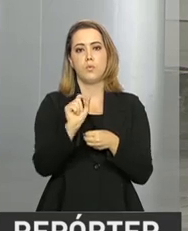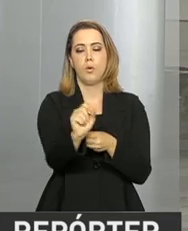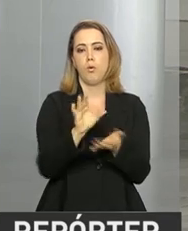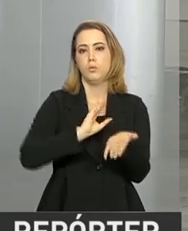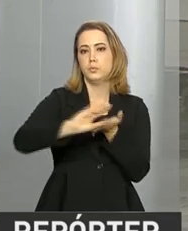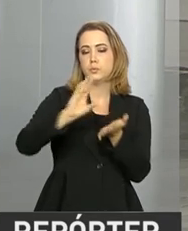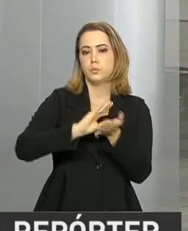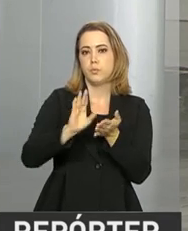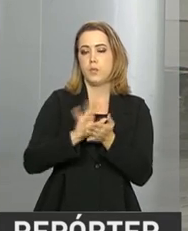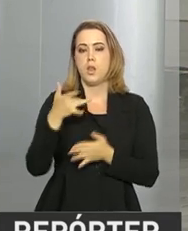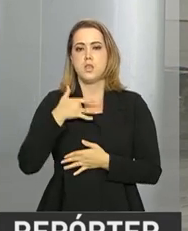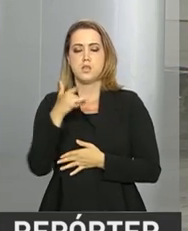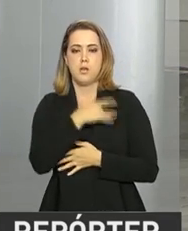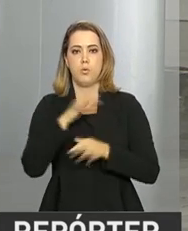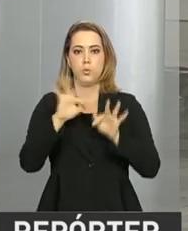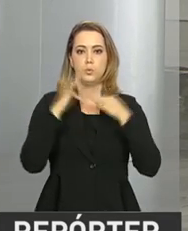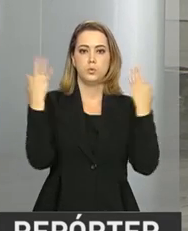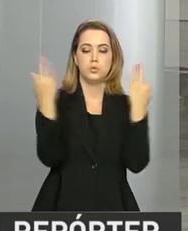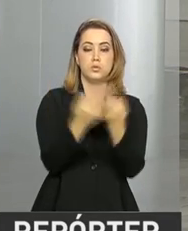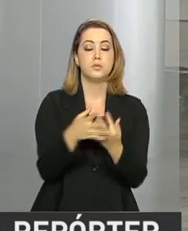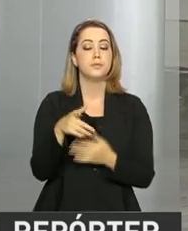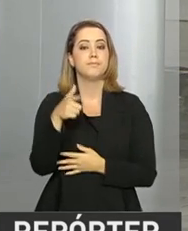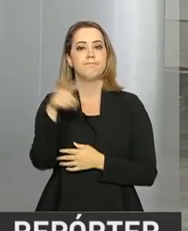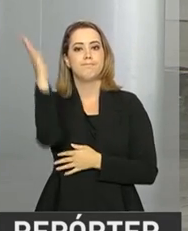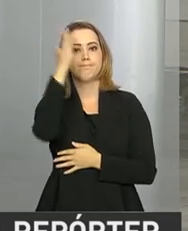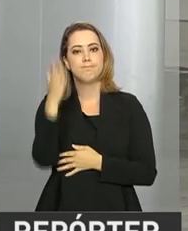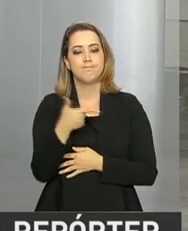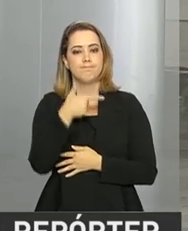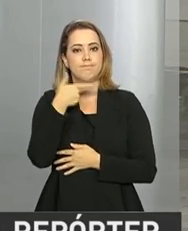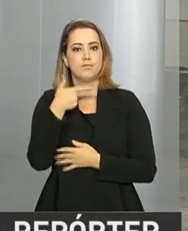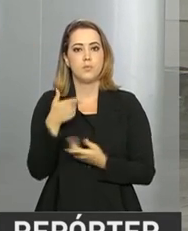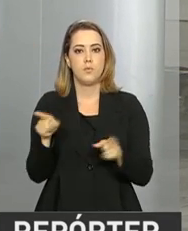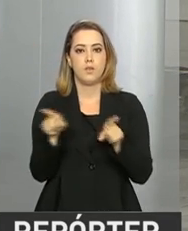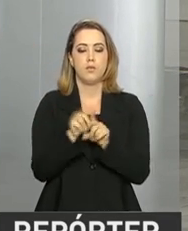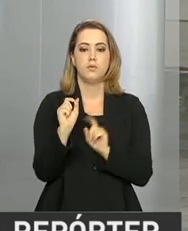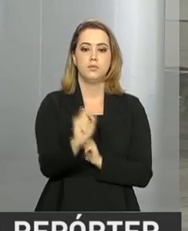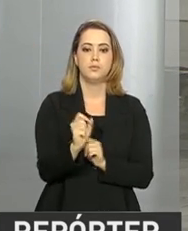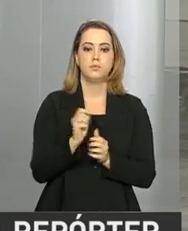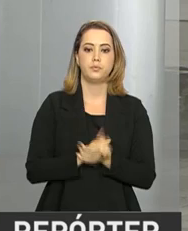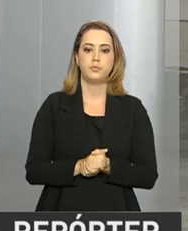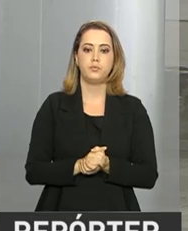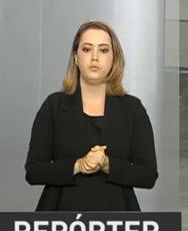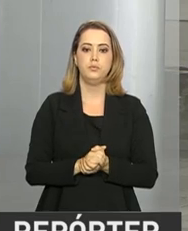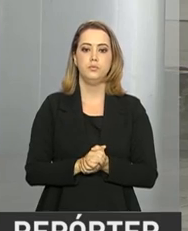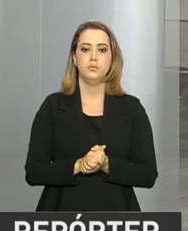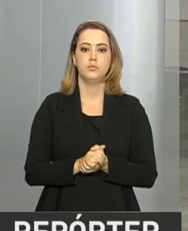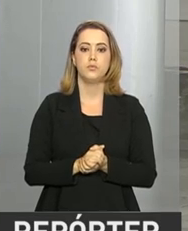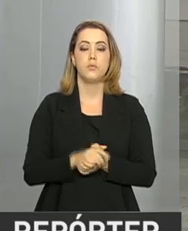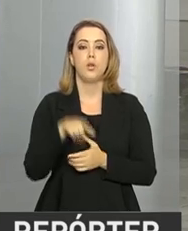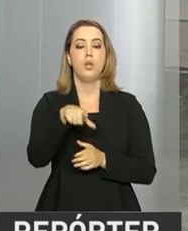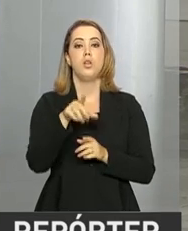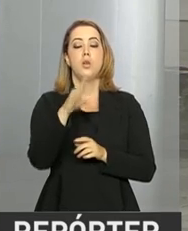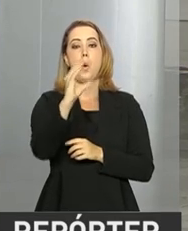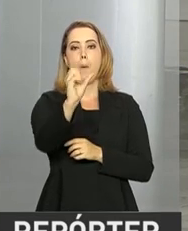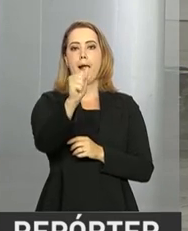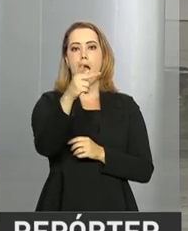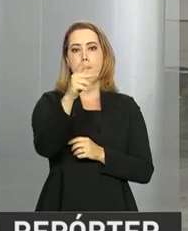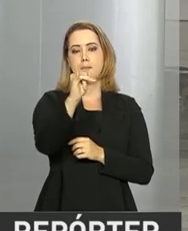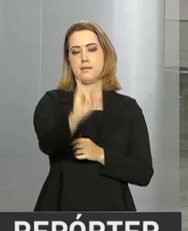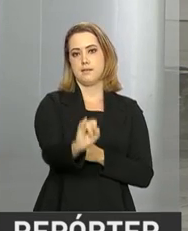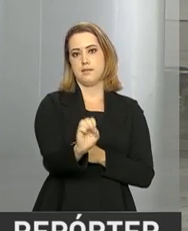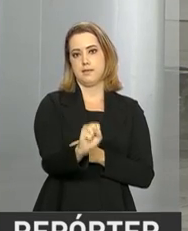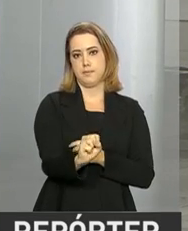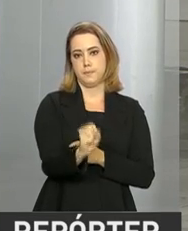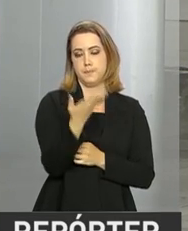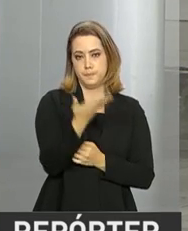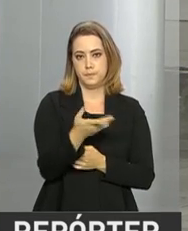como Saúde da Família, Brasil Sorridente e o Centro de Atenção Psicossocial, o CAPES.